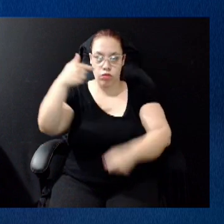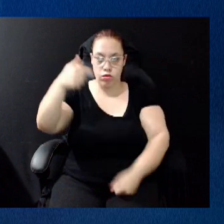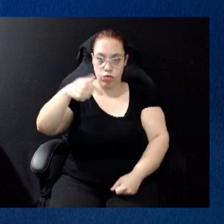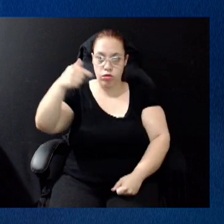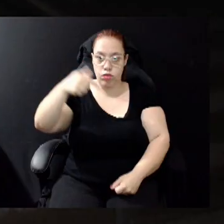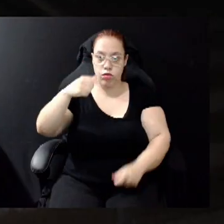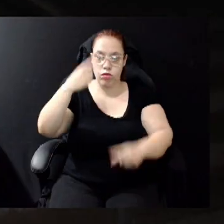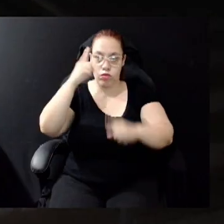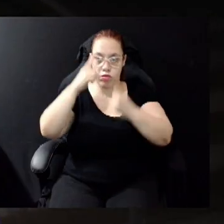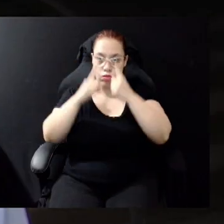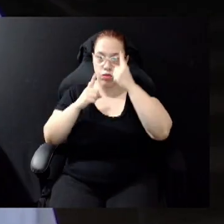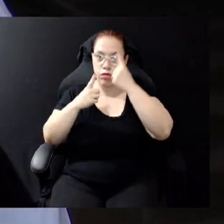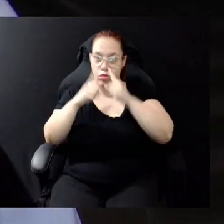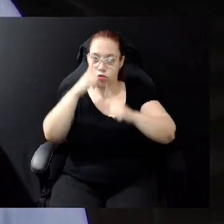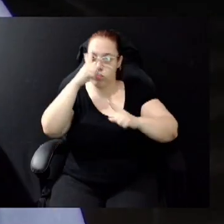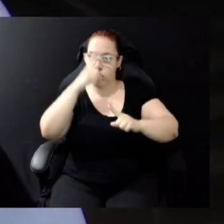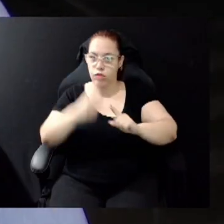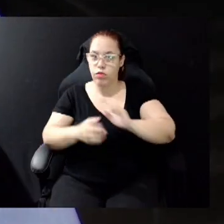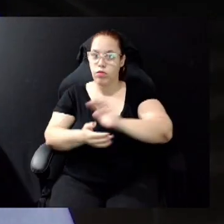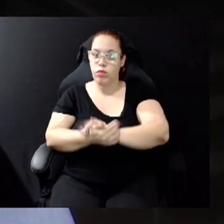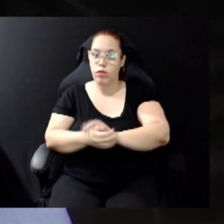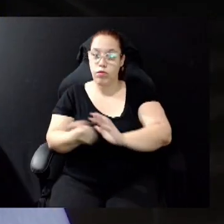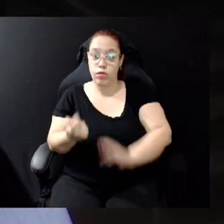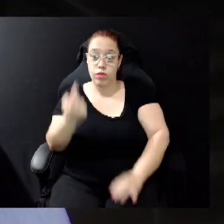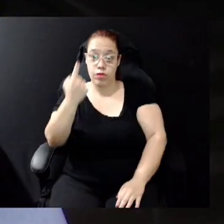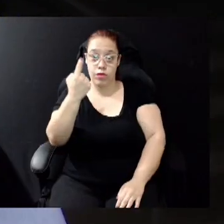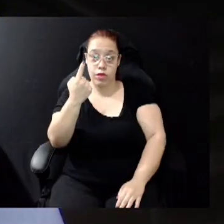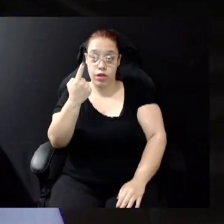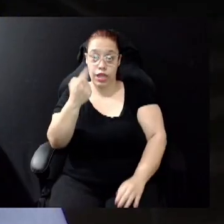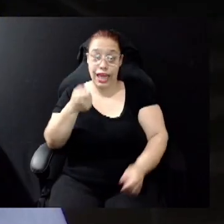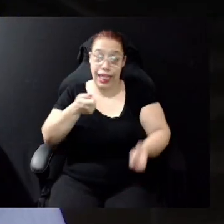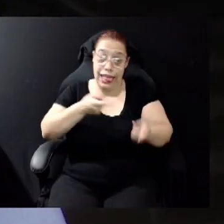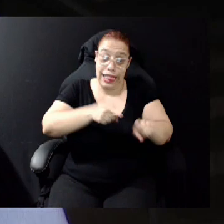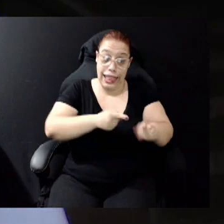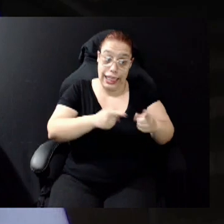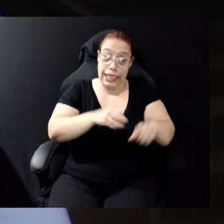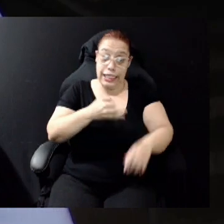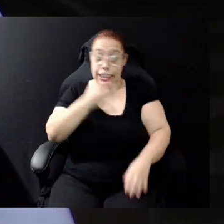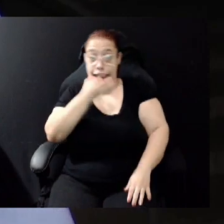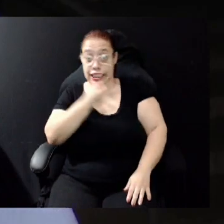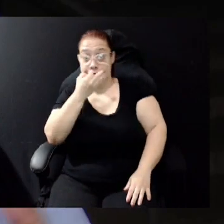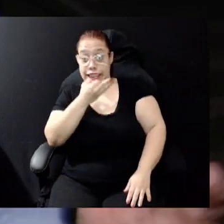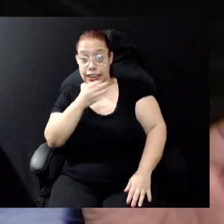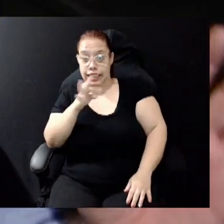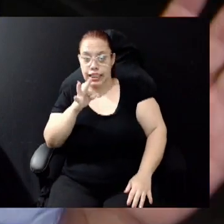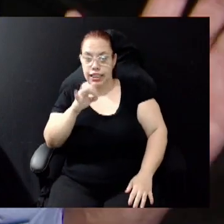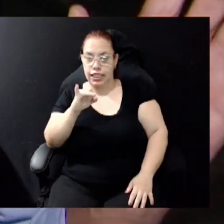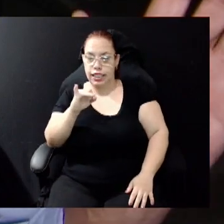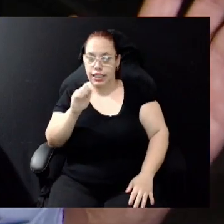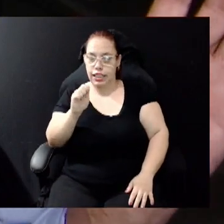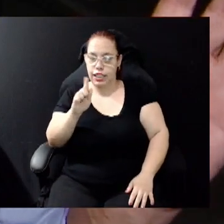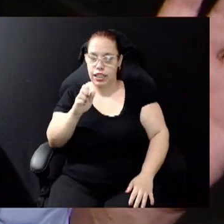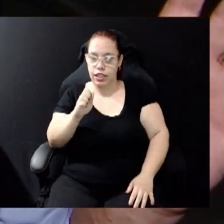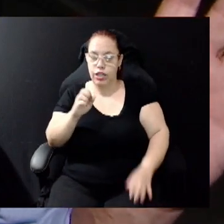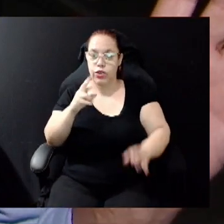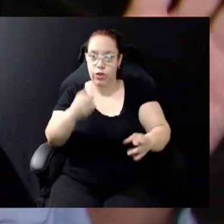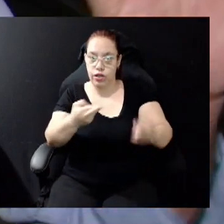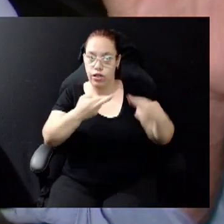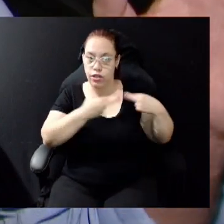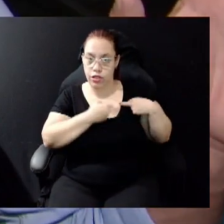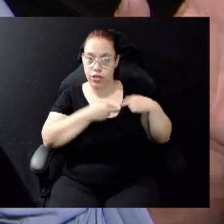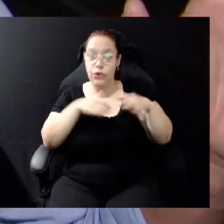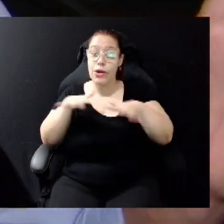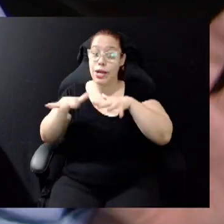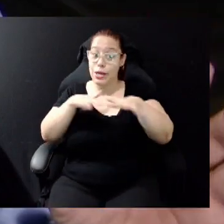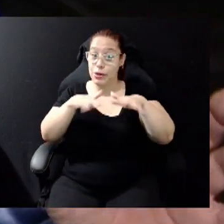de fevereiro. Na primeira foi uma provocação, até uma sugestão feita pelo Thiago Souza, que é o responsável por esse movimento, o que